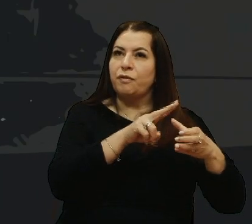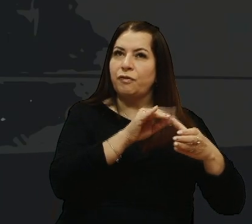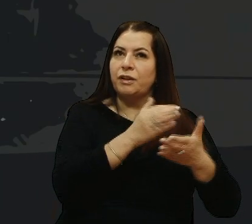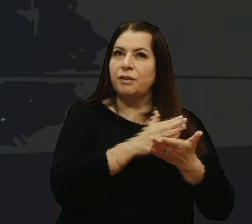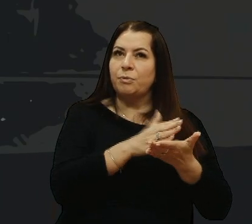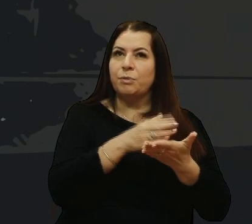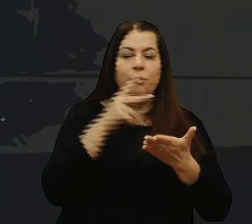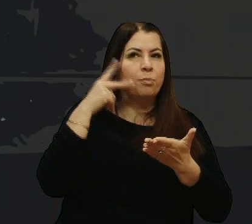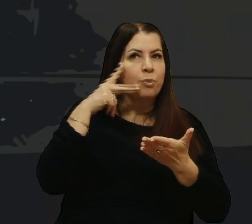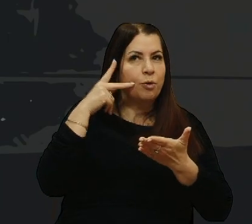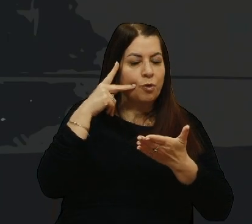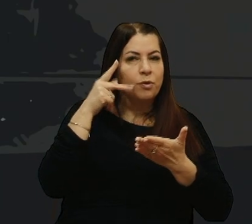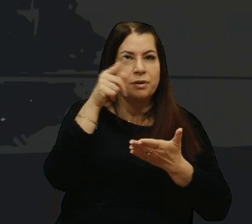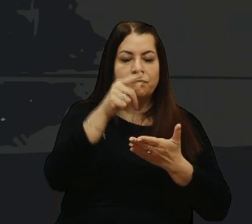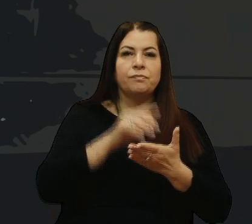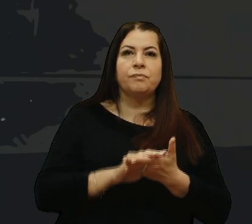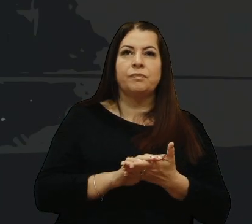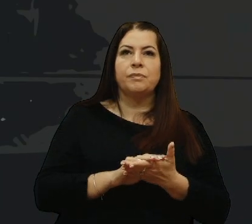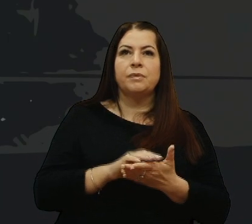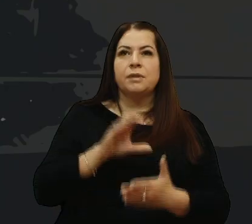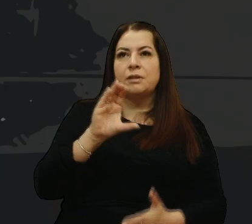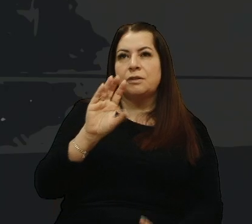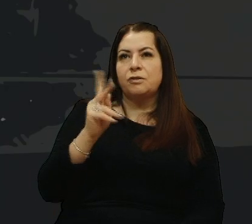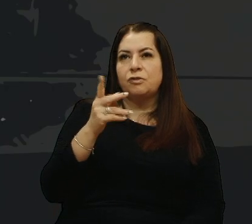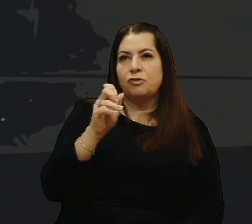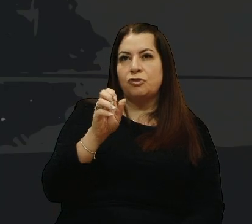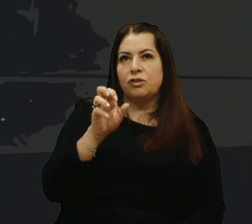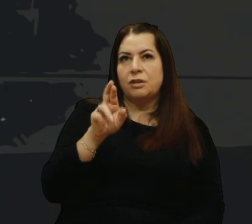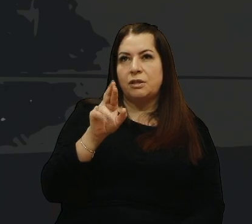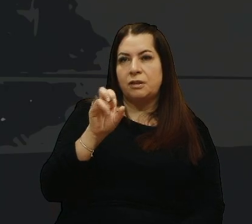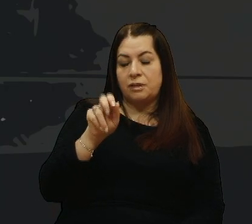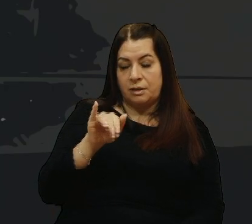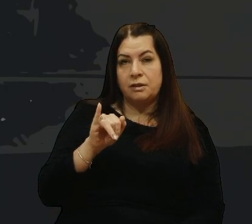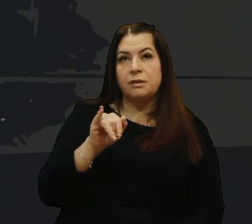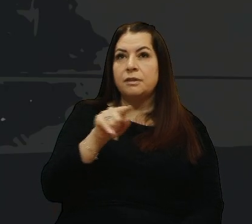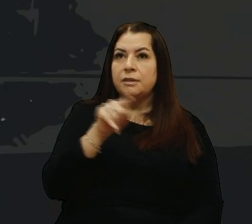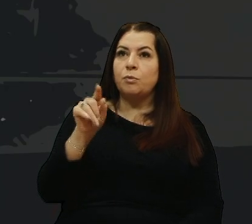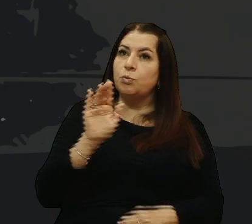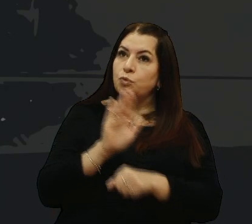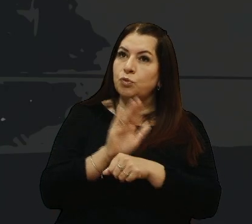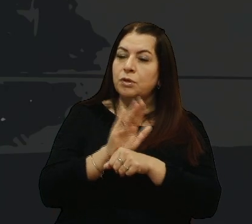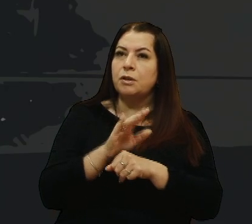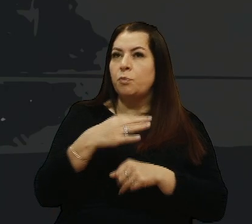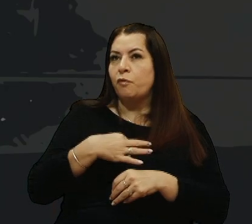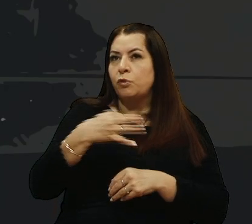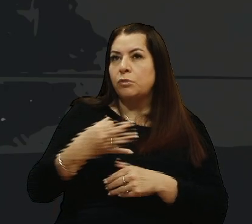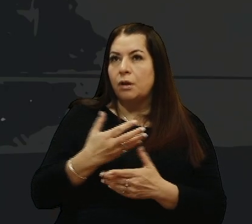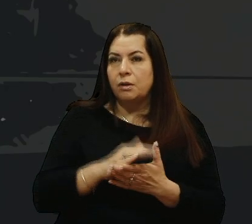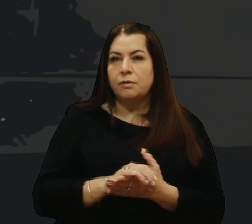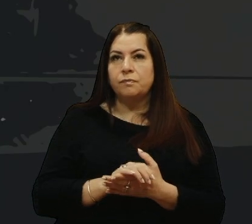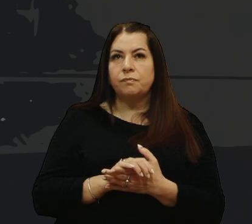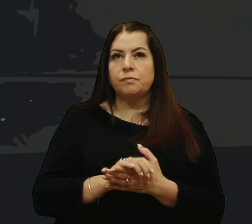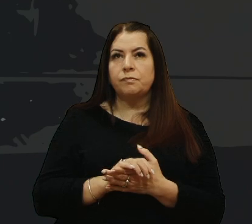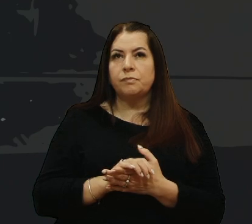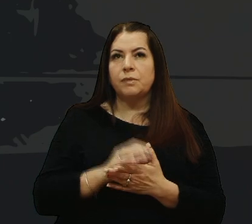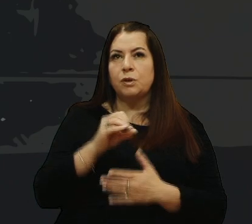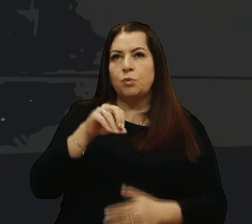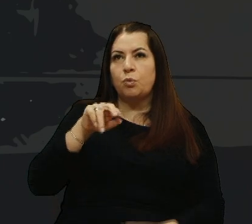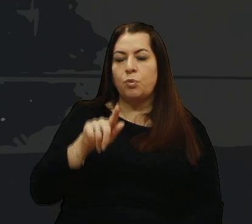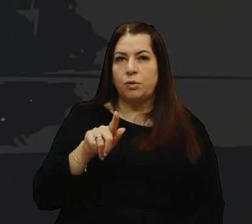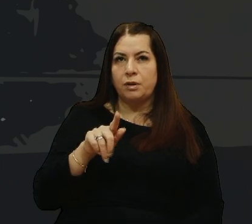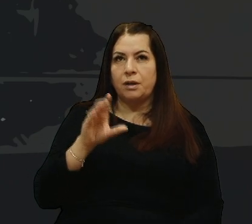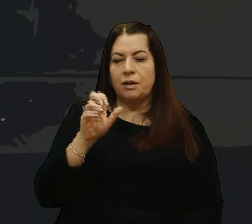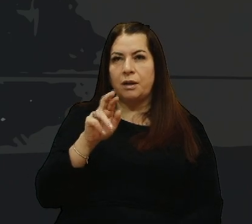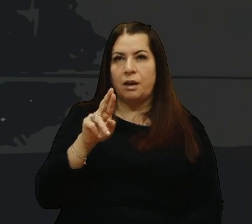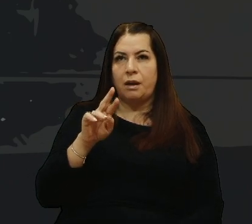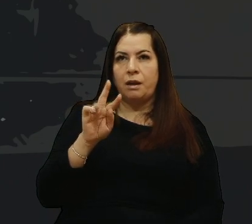com a Polônia. Esse vilarejo se chama Cherhini, e estão sendo ajudados por voluntários da ONG Caritas, uma ONG da